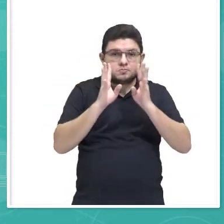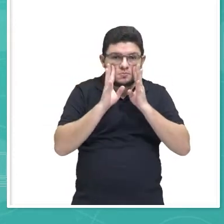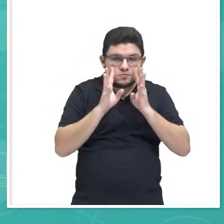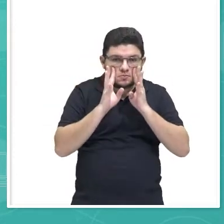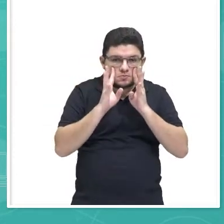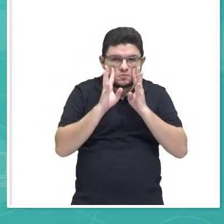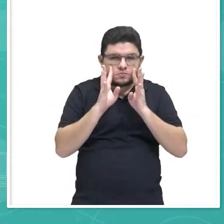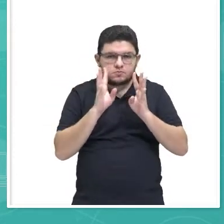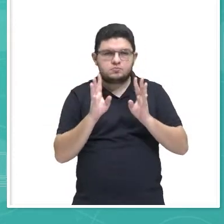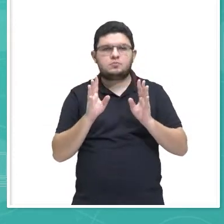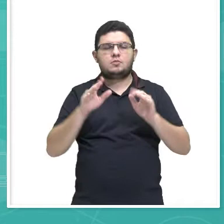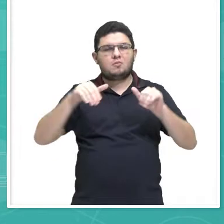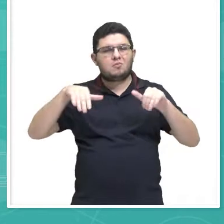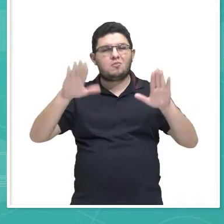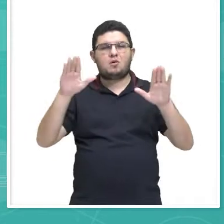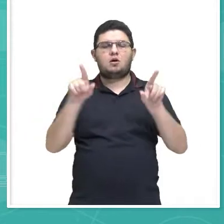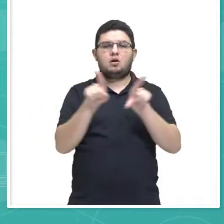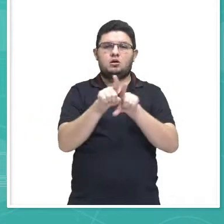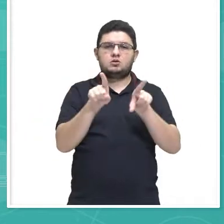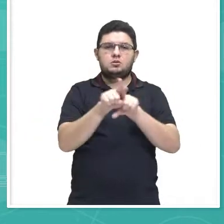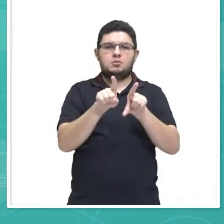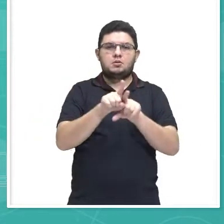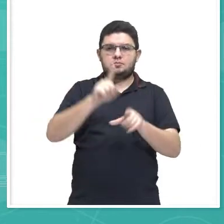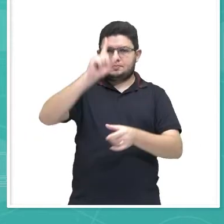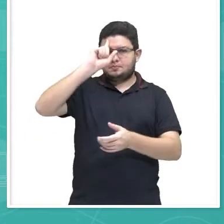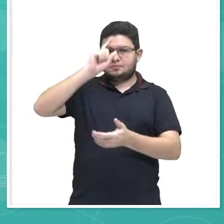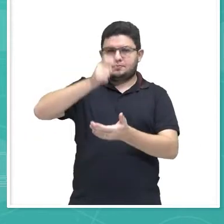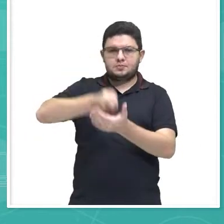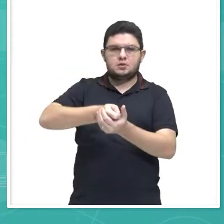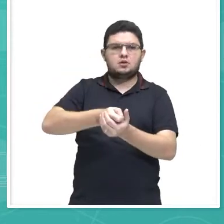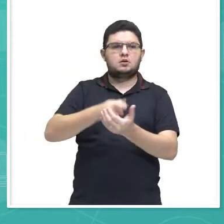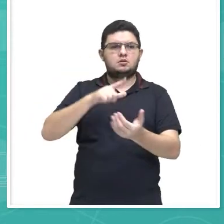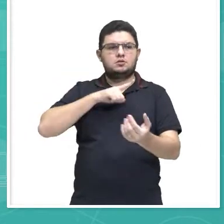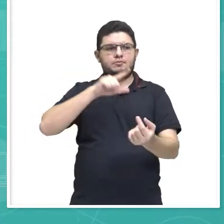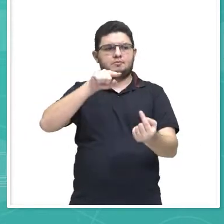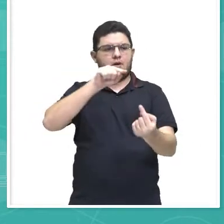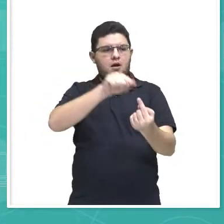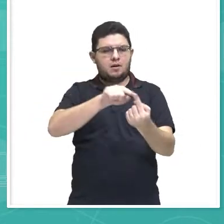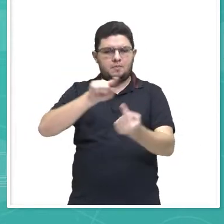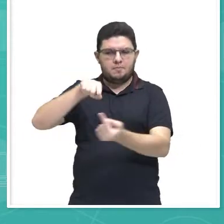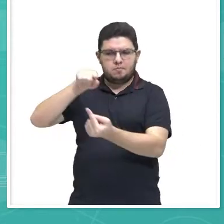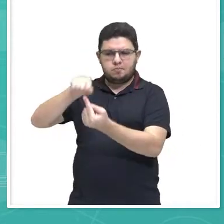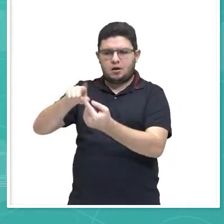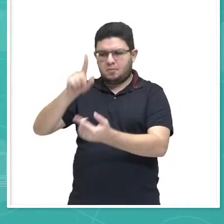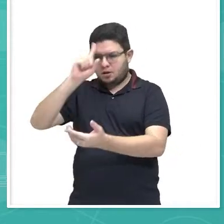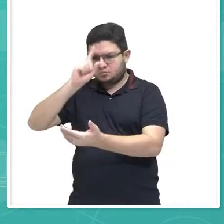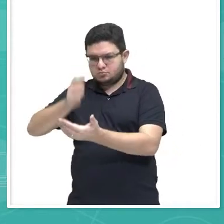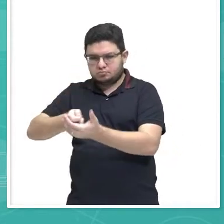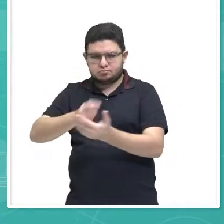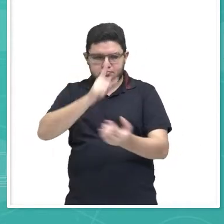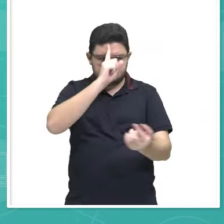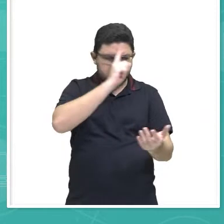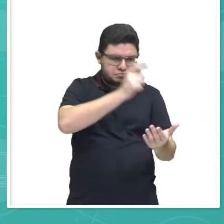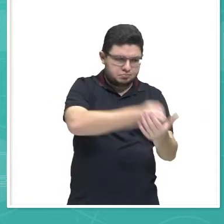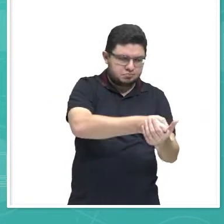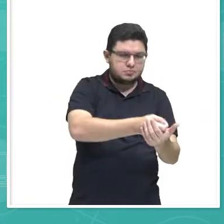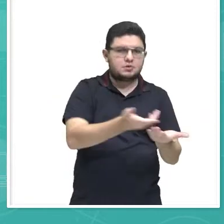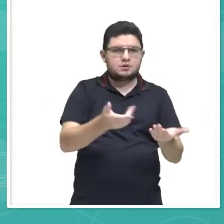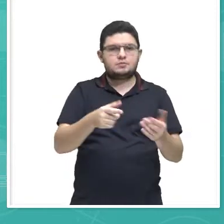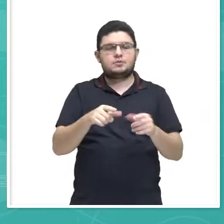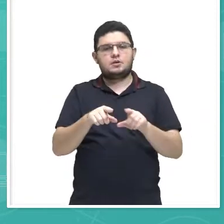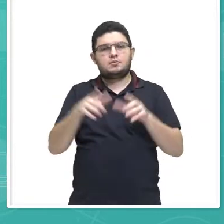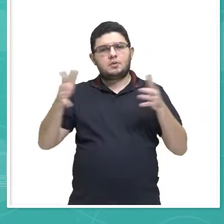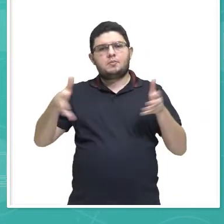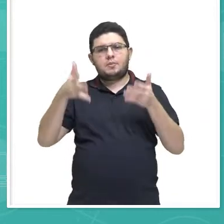coisas, né? Mais determinada diante dos desafios. Então isso é trabalhar a mente. E o espírito está relacionado